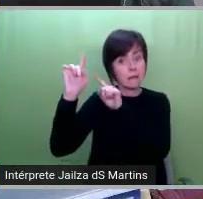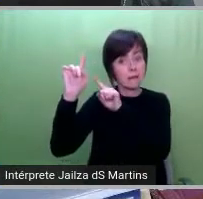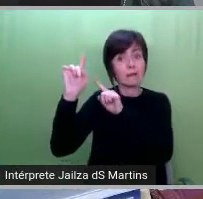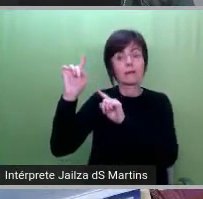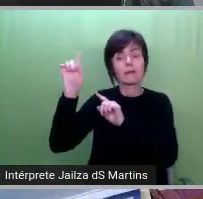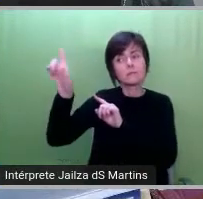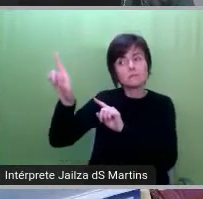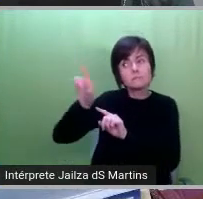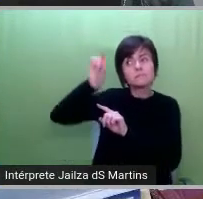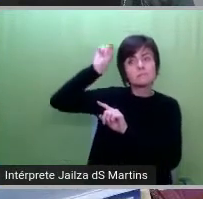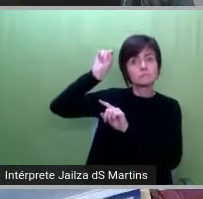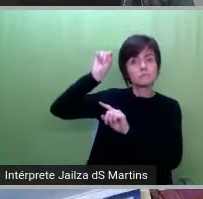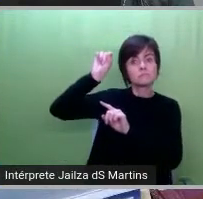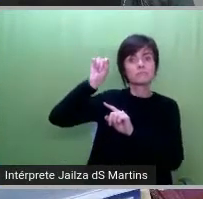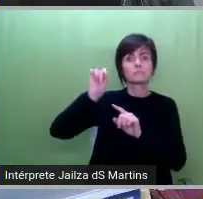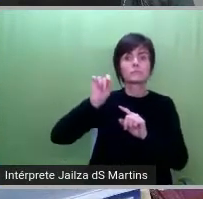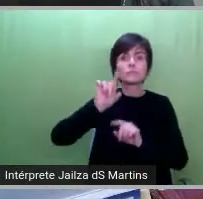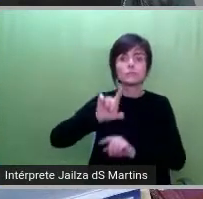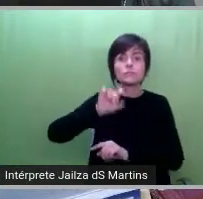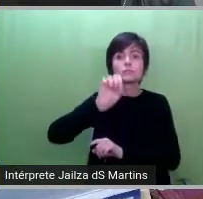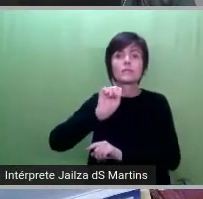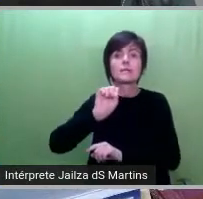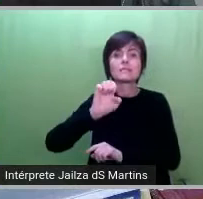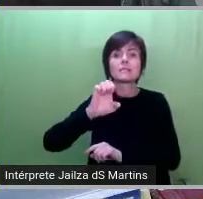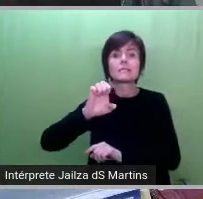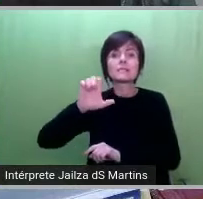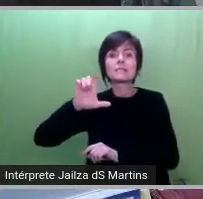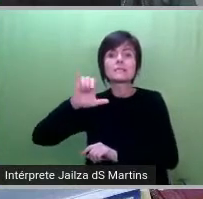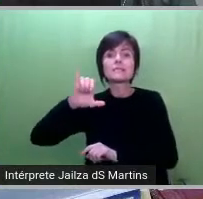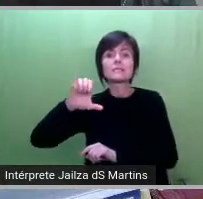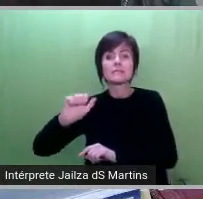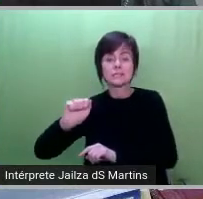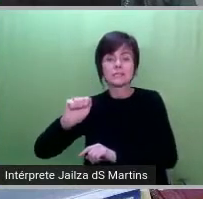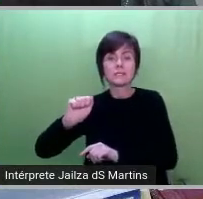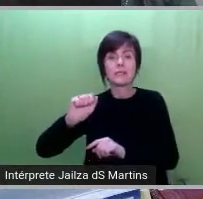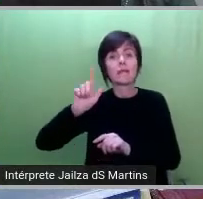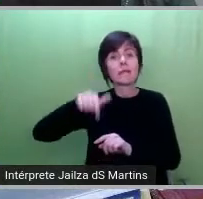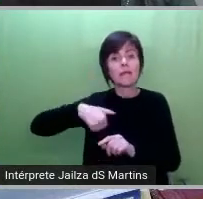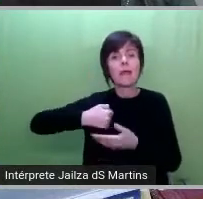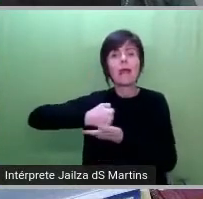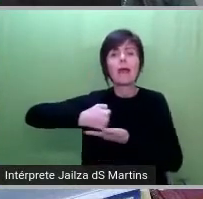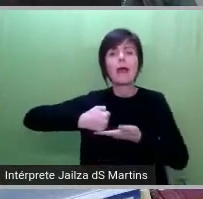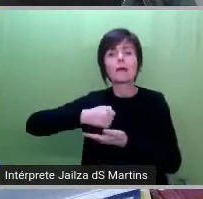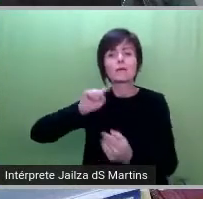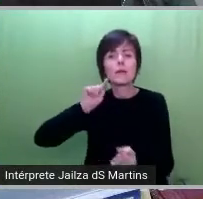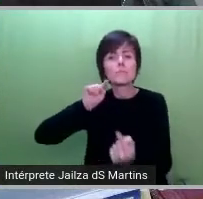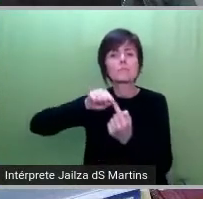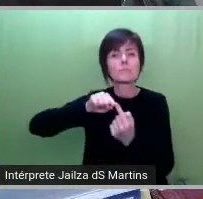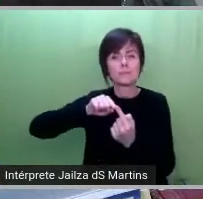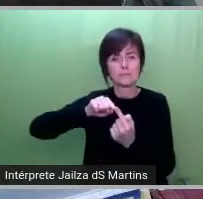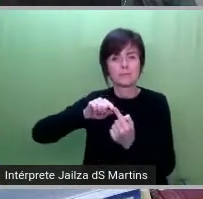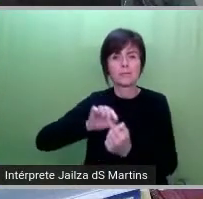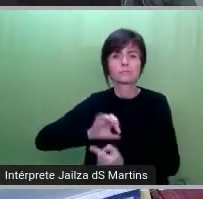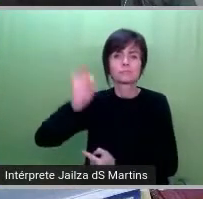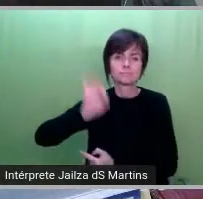taxa Selic, que é o fundamento desse projeto de meta de inflação.